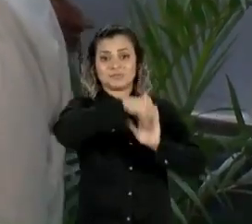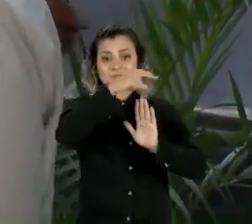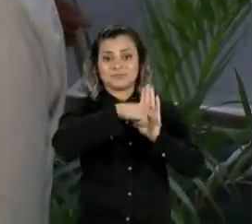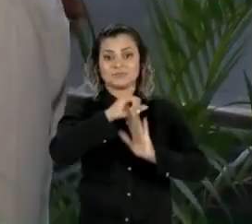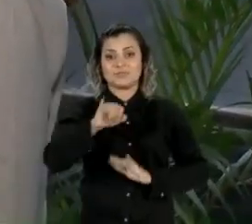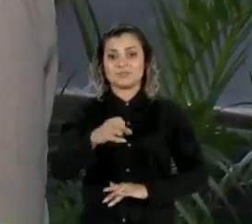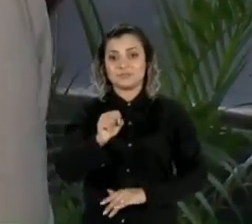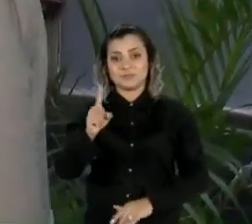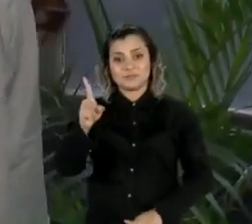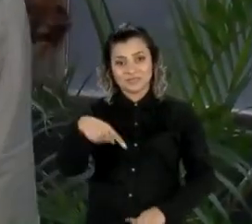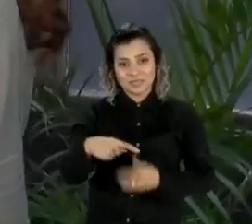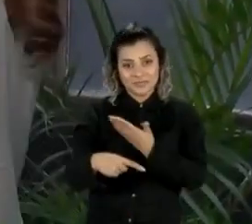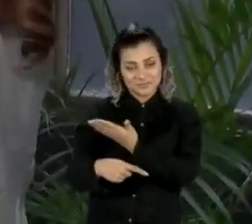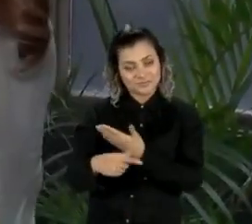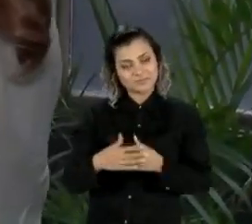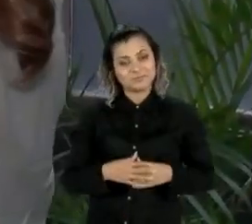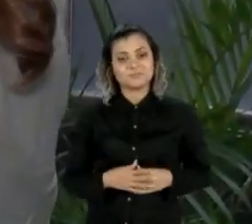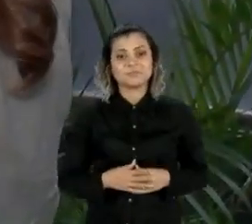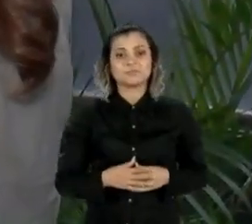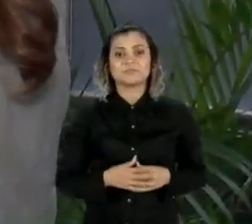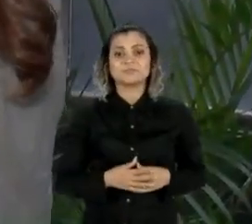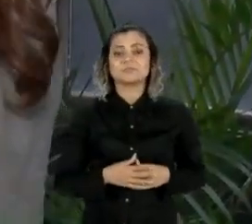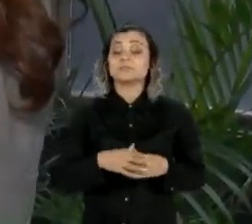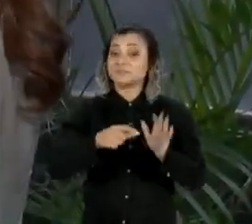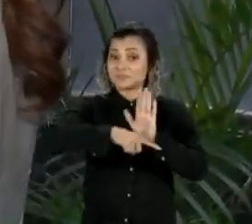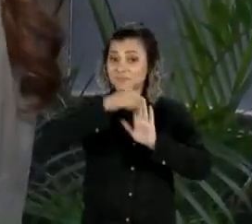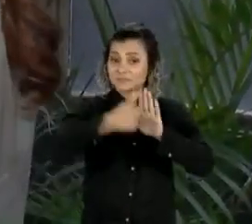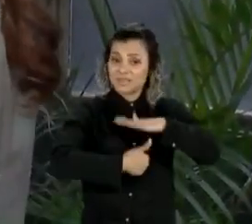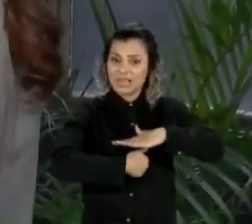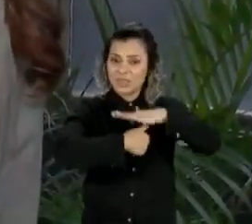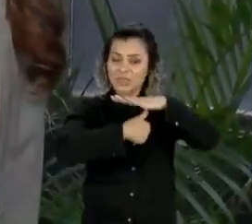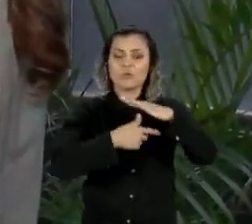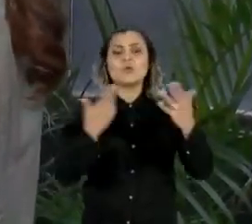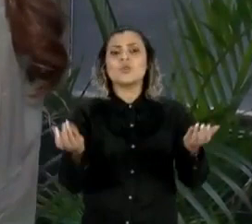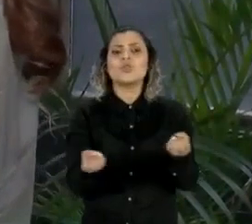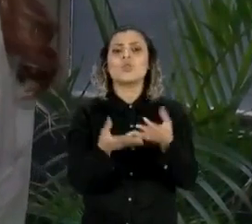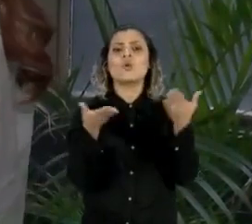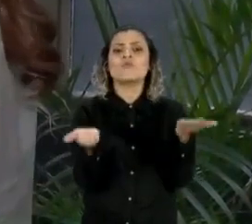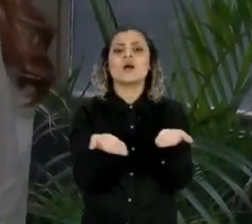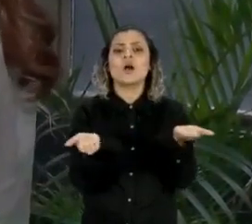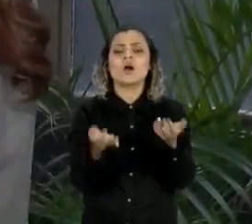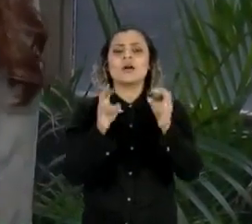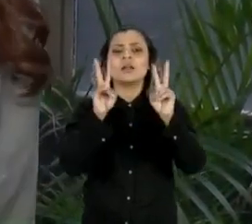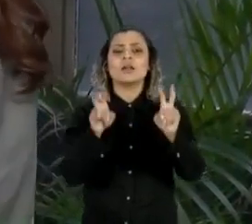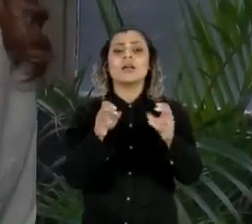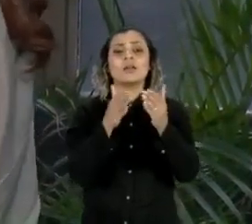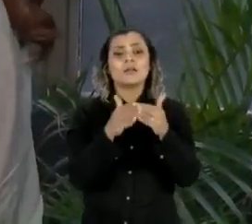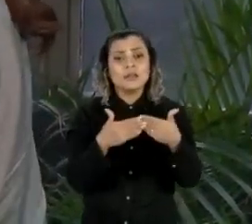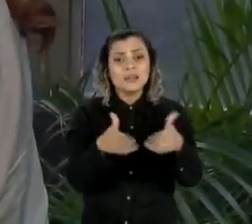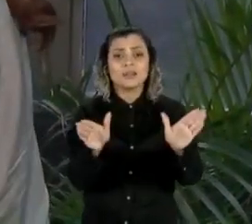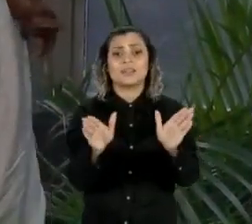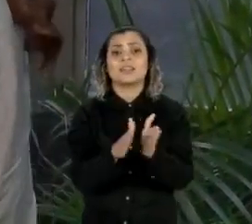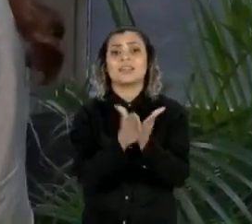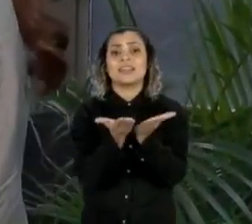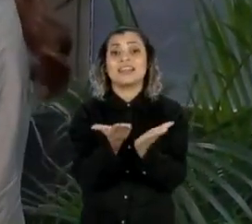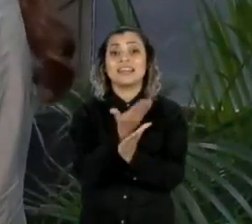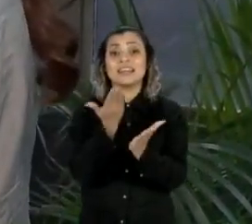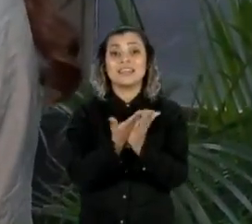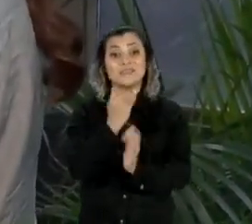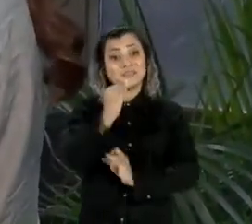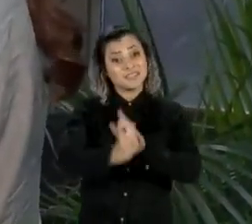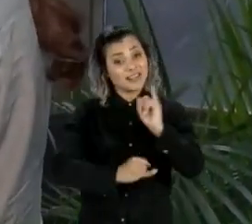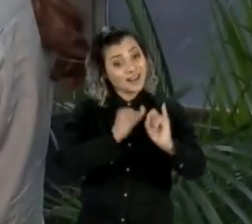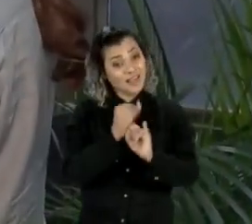dos Palmares. José Vicente, conta pra gente dessa principal novidade desse ano, que é o lançamento de um e-book. Pois é,